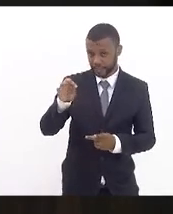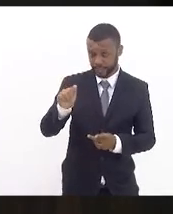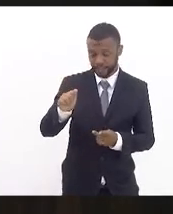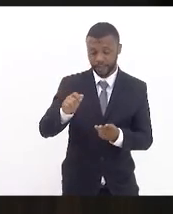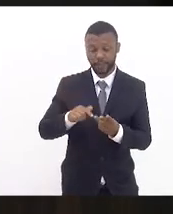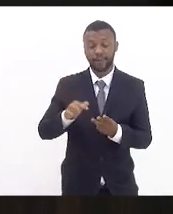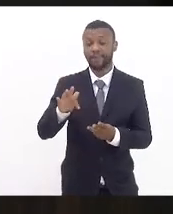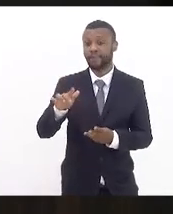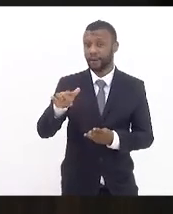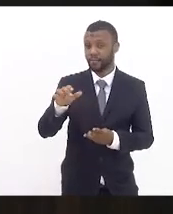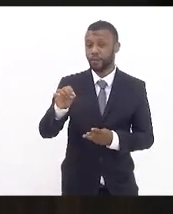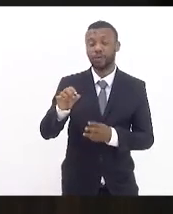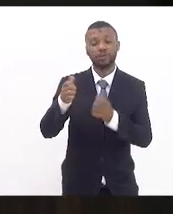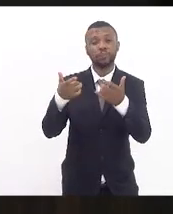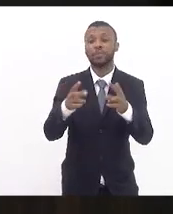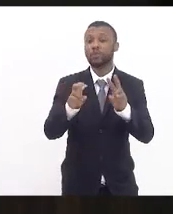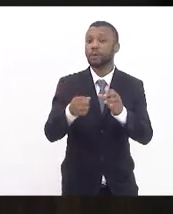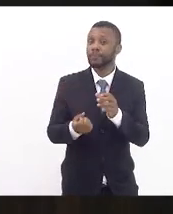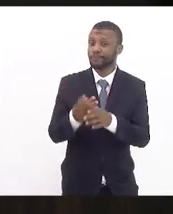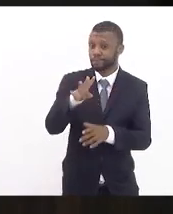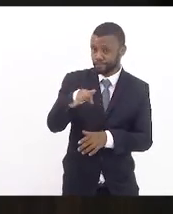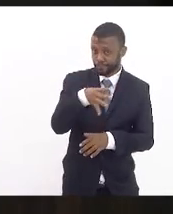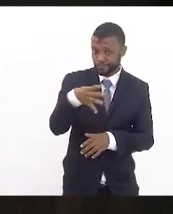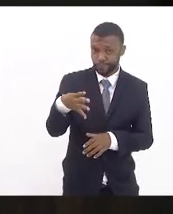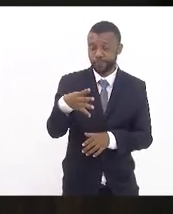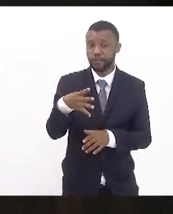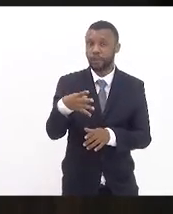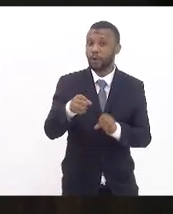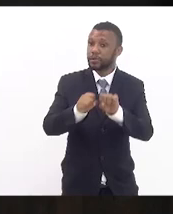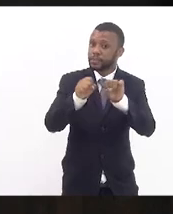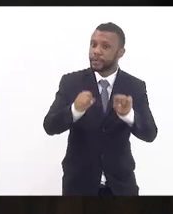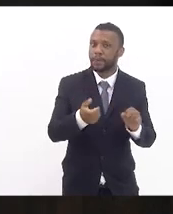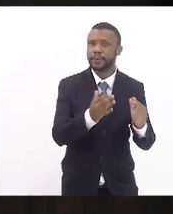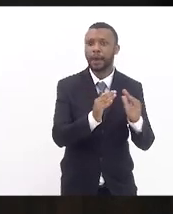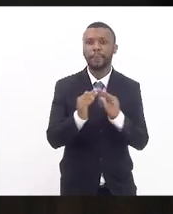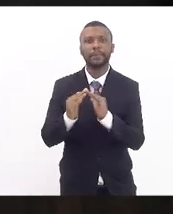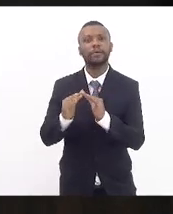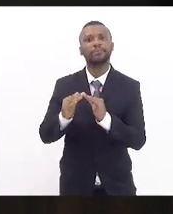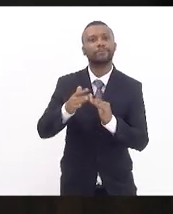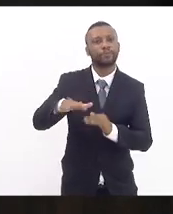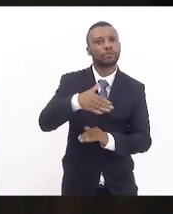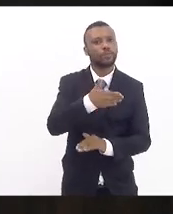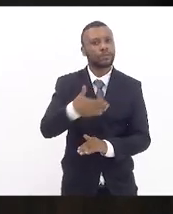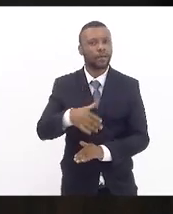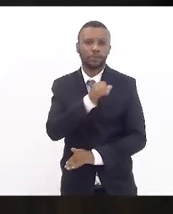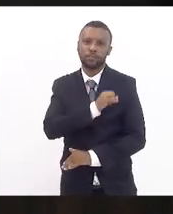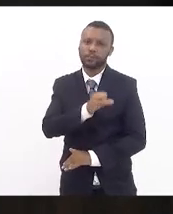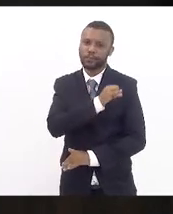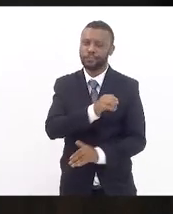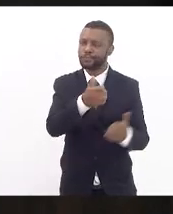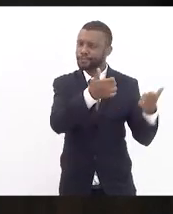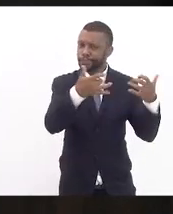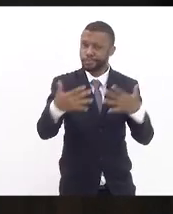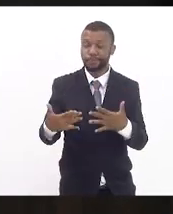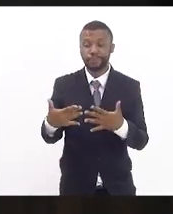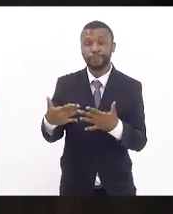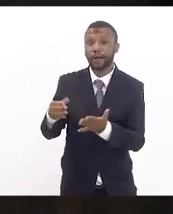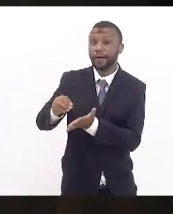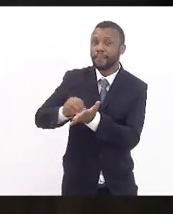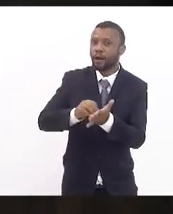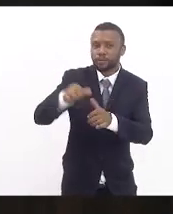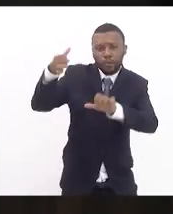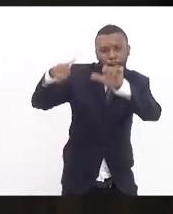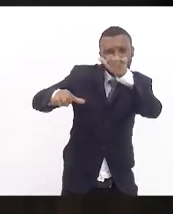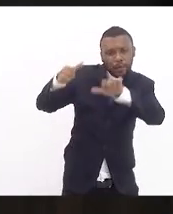sobre a instituição do sistema de habitação de interesse social do Estado do Rio de Janeiro, na forma que menciona. Pendendo de pareceres das comissões de Constituição e